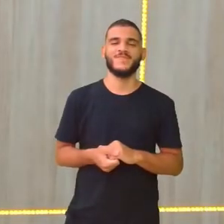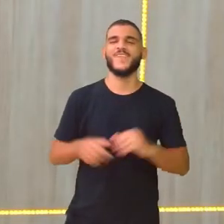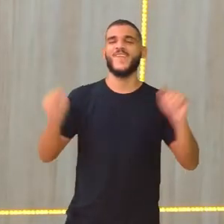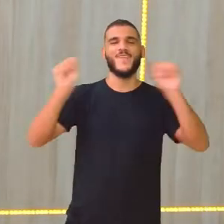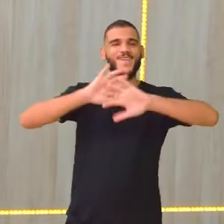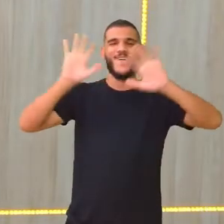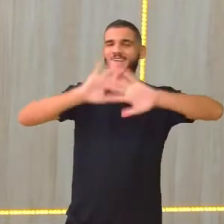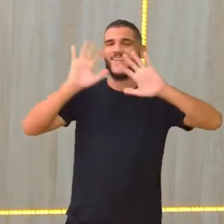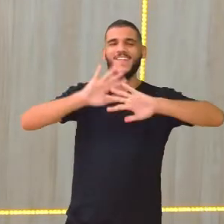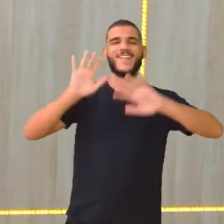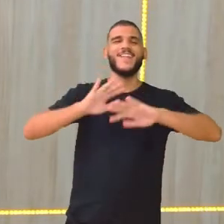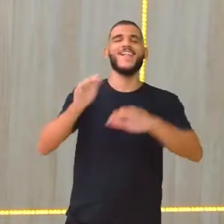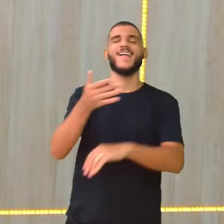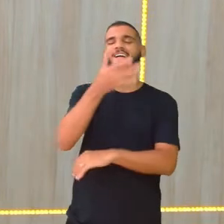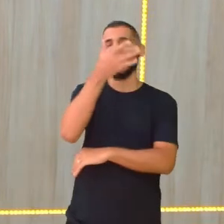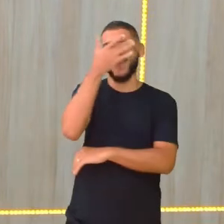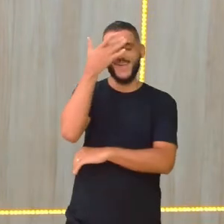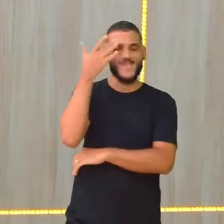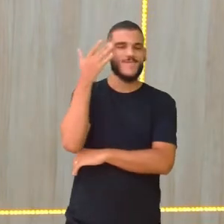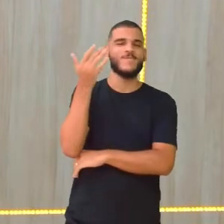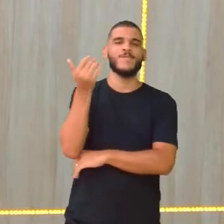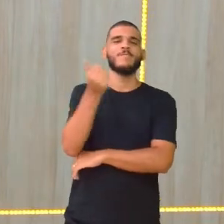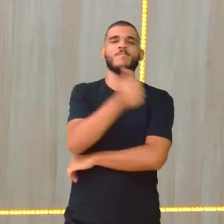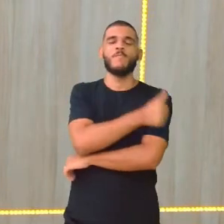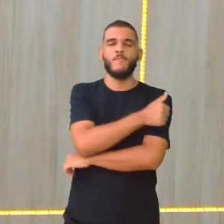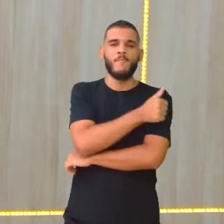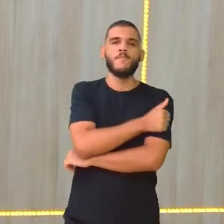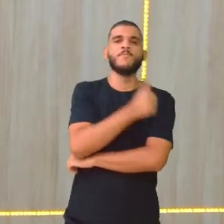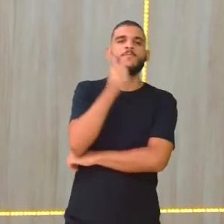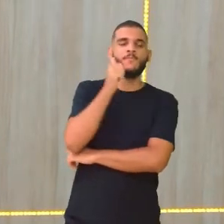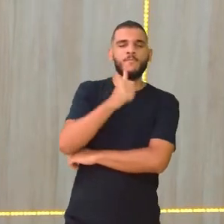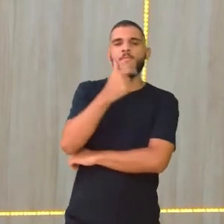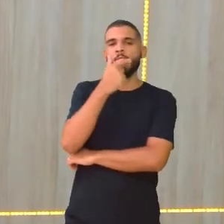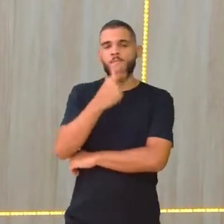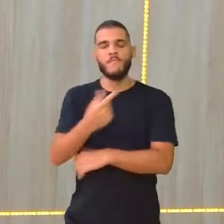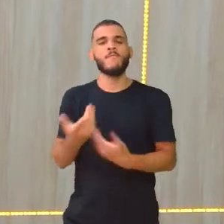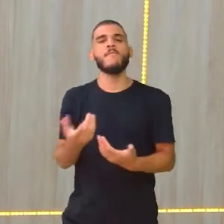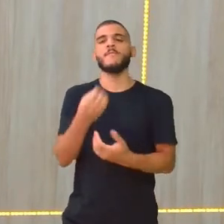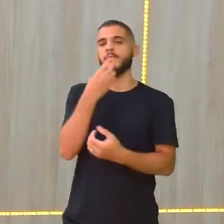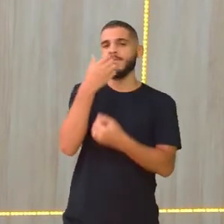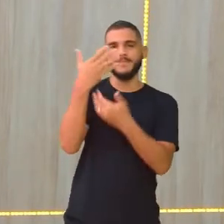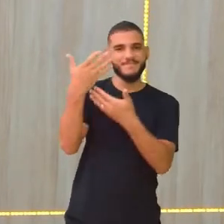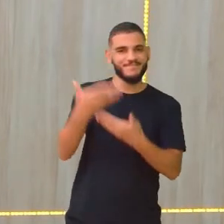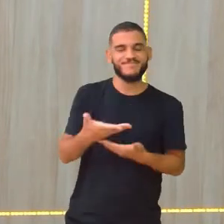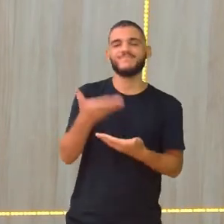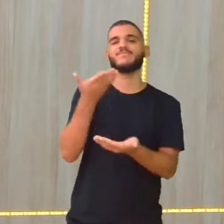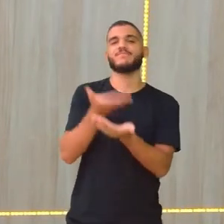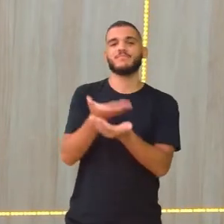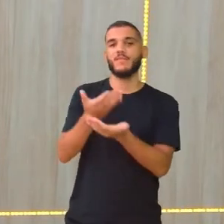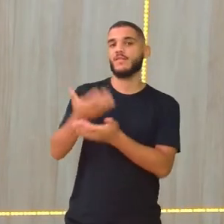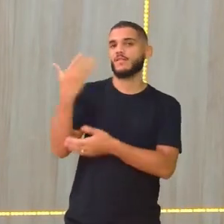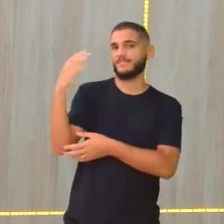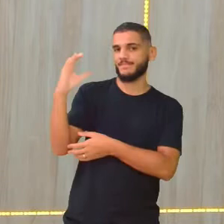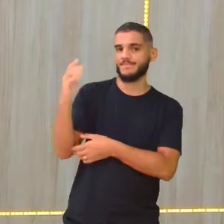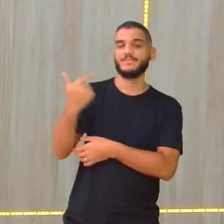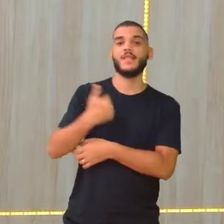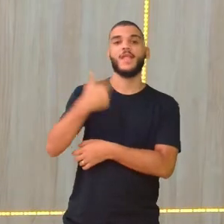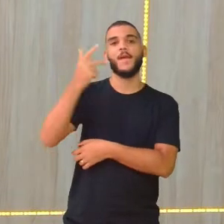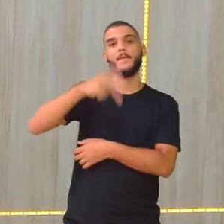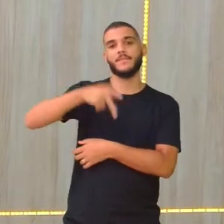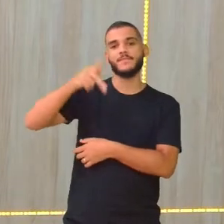Olá, alunos e alunas, sejam todos bem-vindos a mais uma aula de ciências. Eu sou a professora Isabel e hoje nós